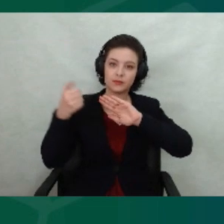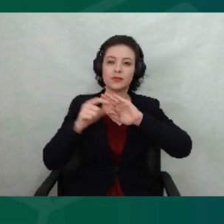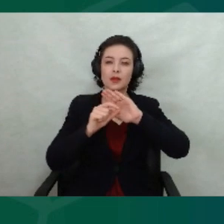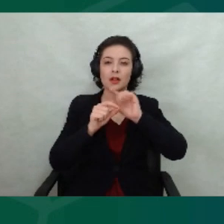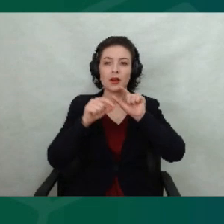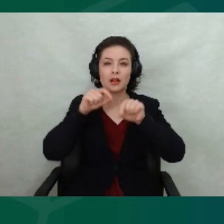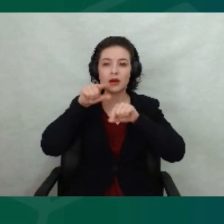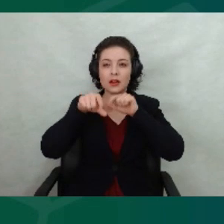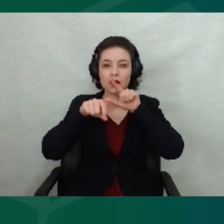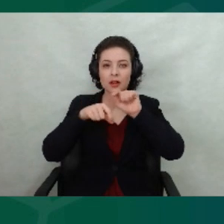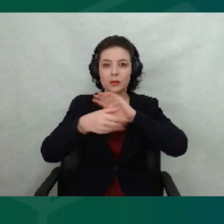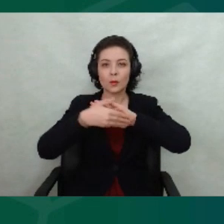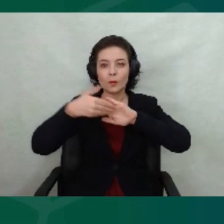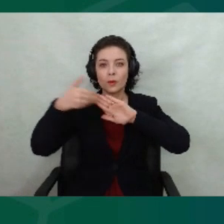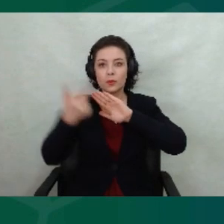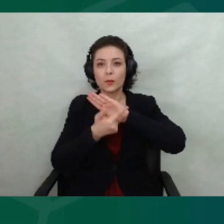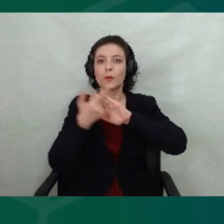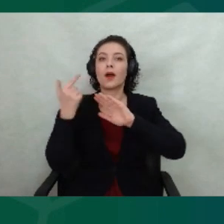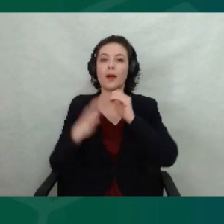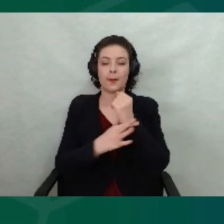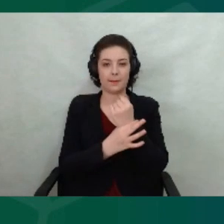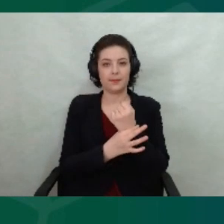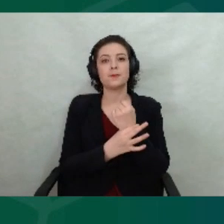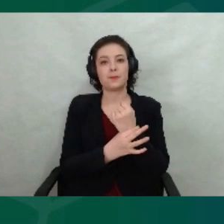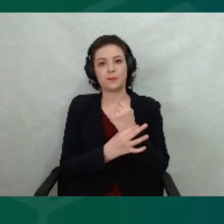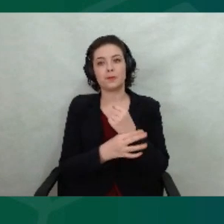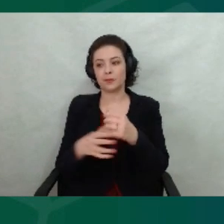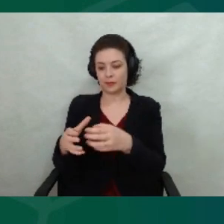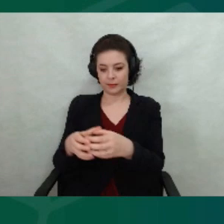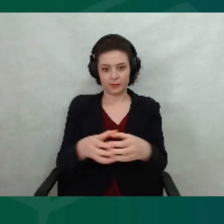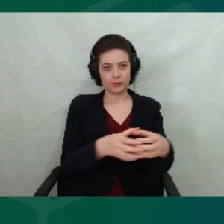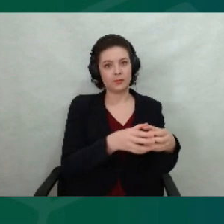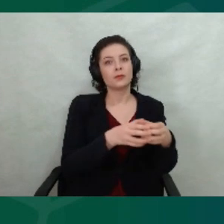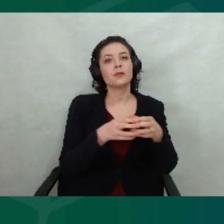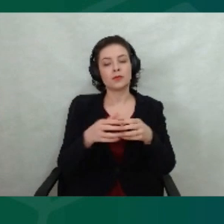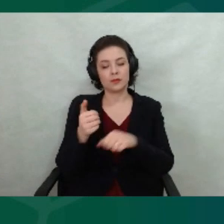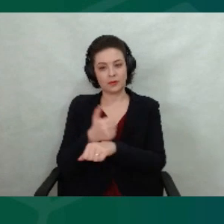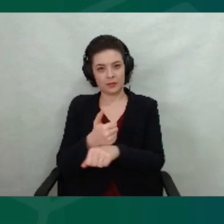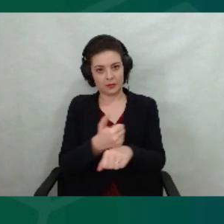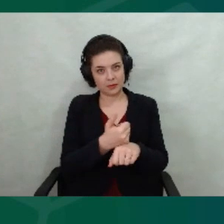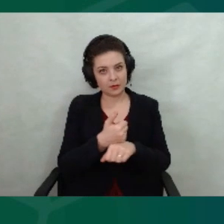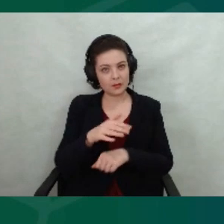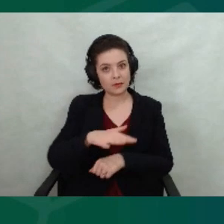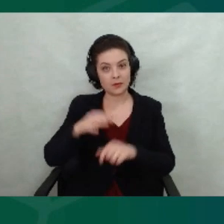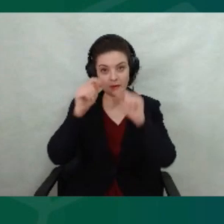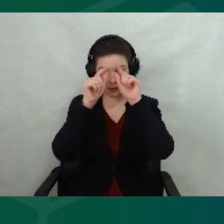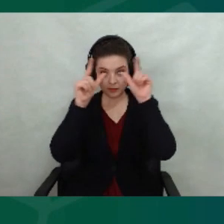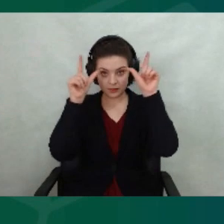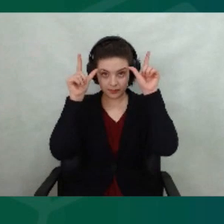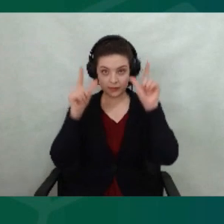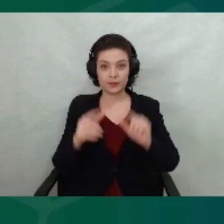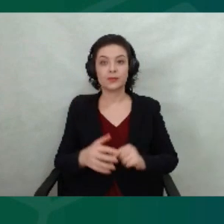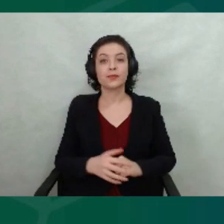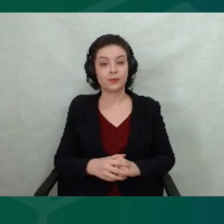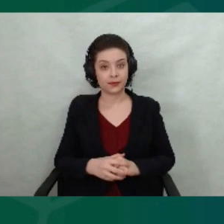uma biossegurança para o grupo, equipe dos profissionais da enfermagem, os